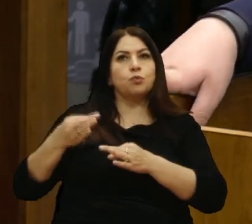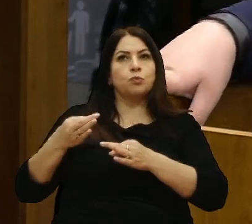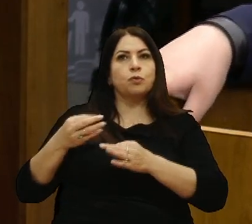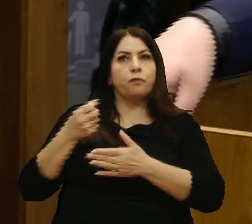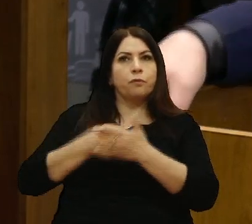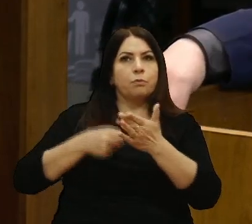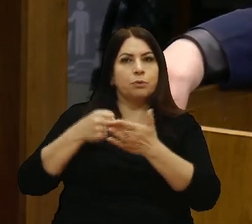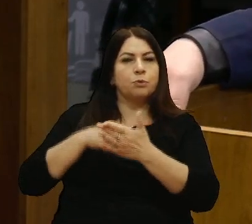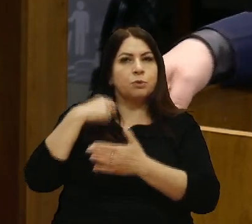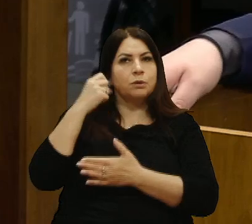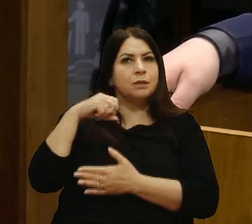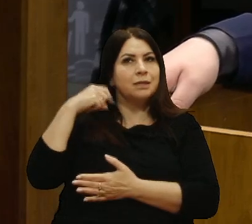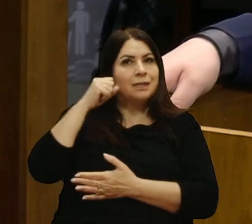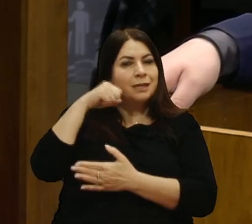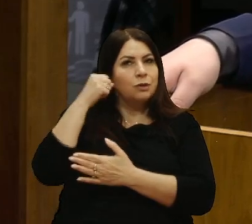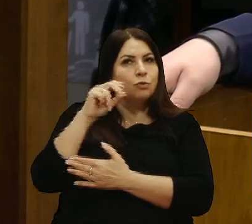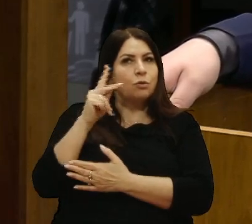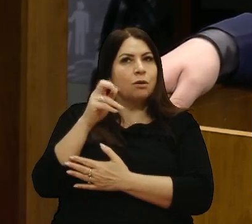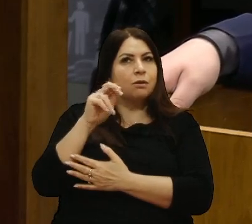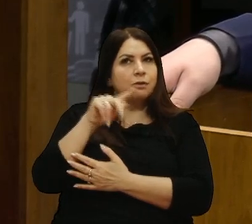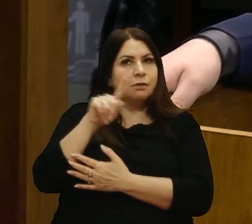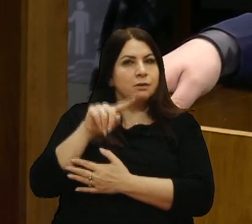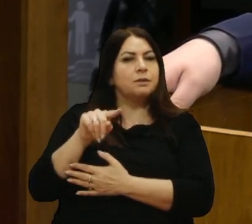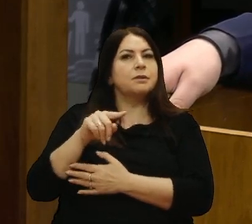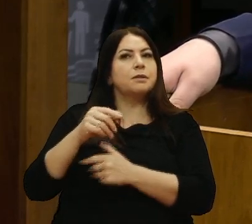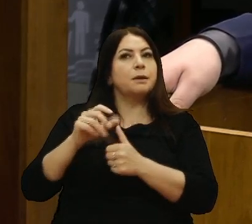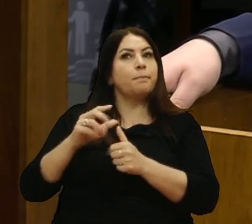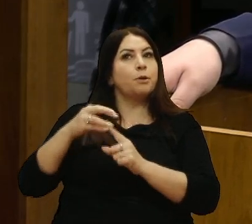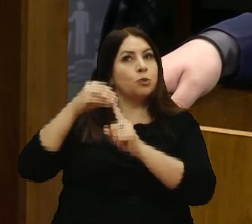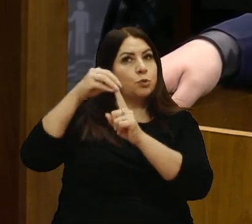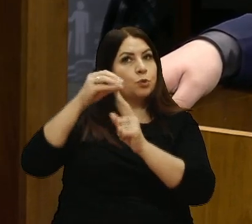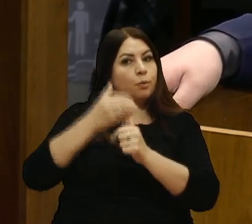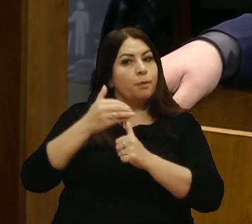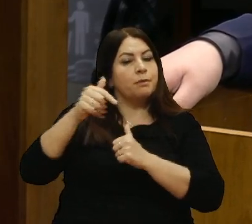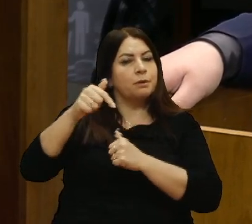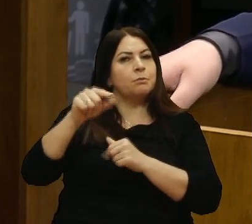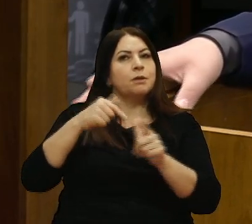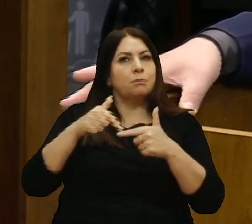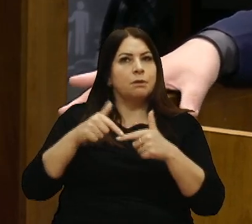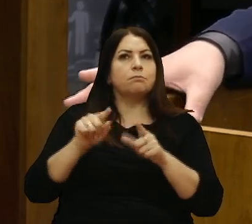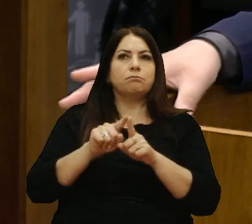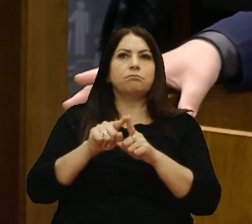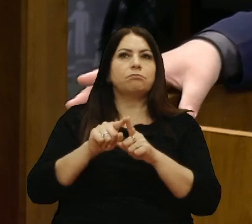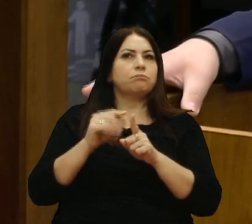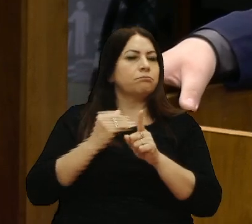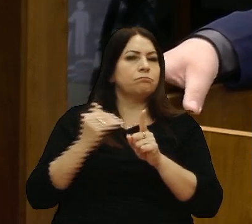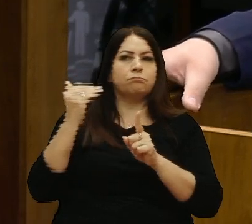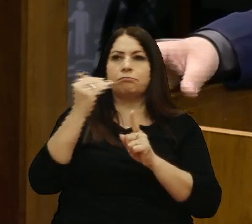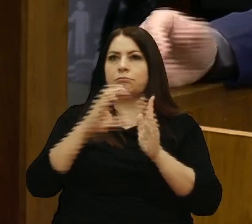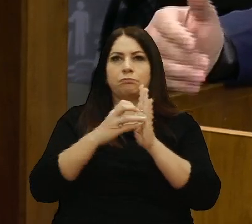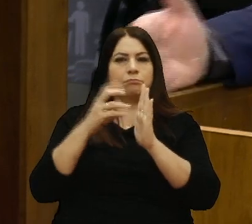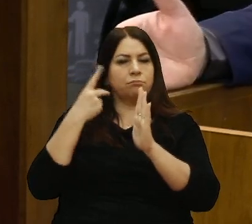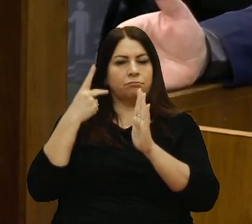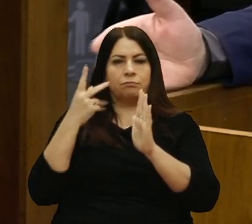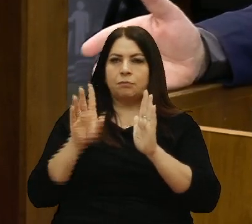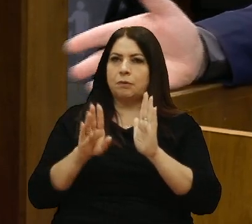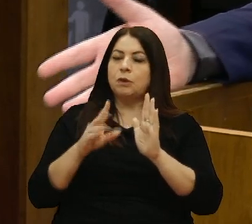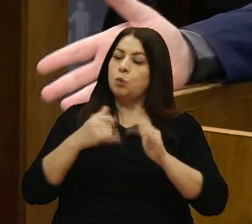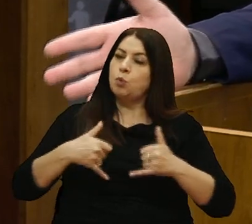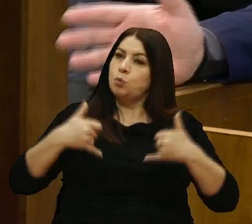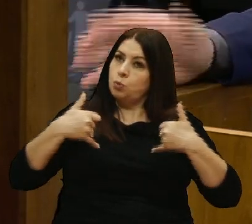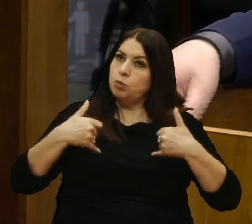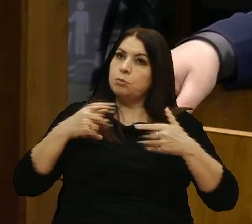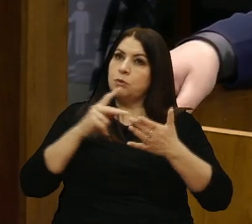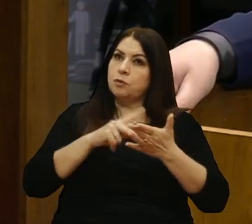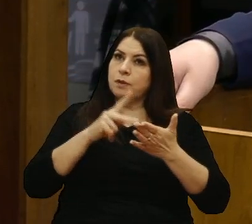luta do senador Reis que priorizou o seu mandato muitas vezes para trabalhar isso de maneira suprapartidária. O que nos orgulha, porque, de